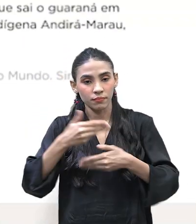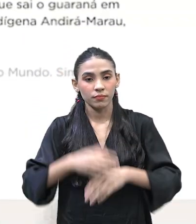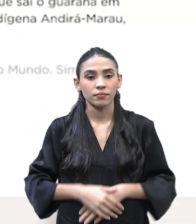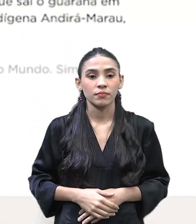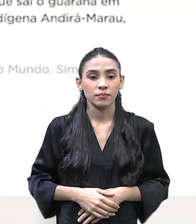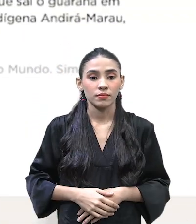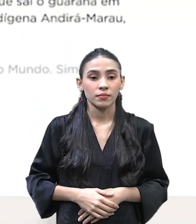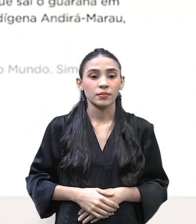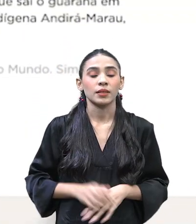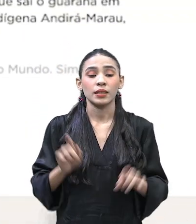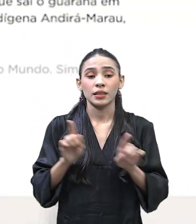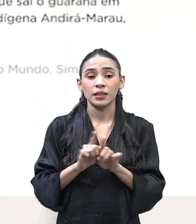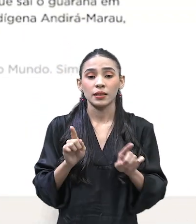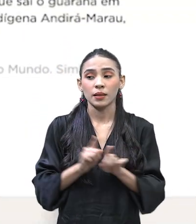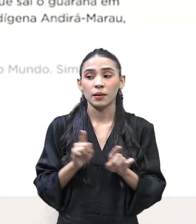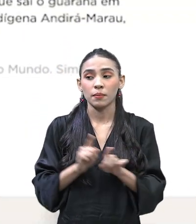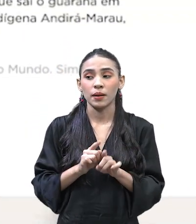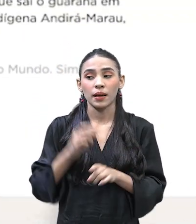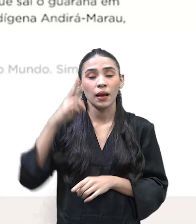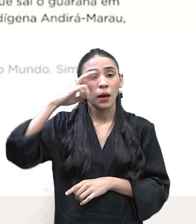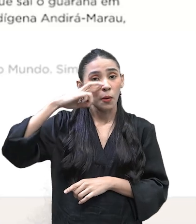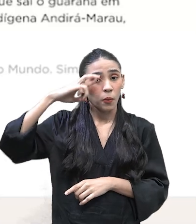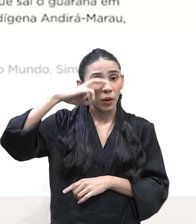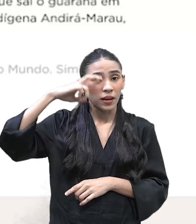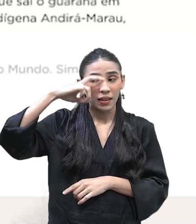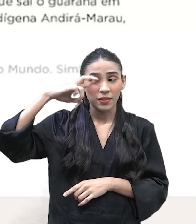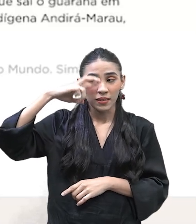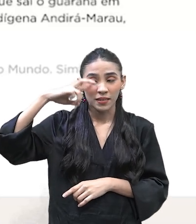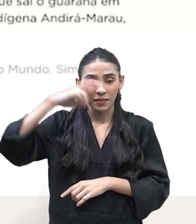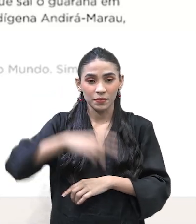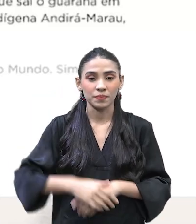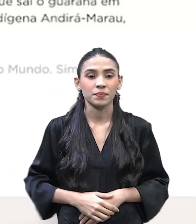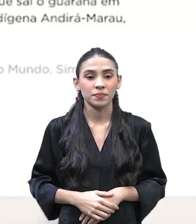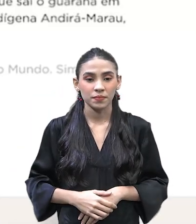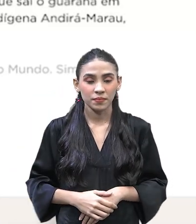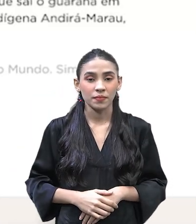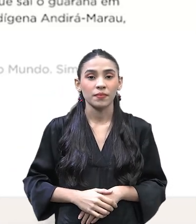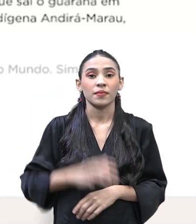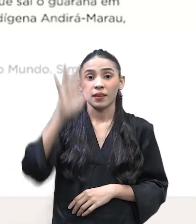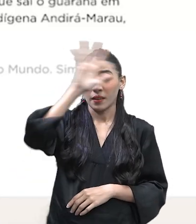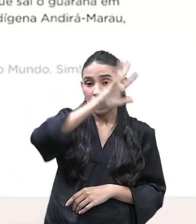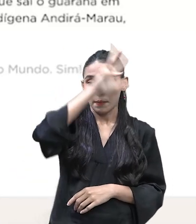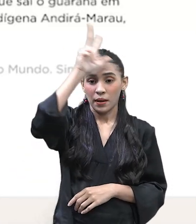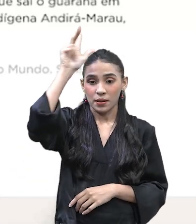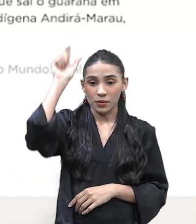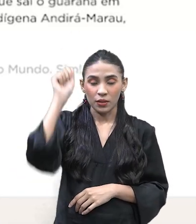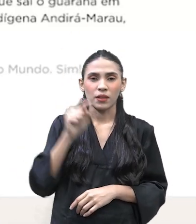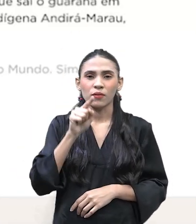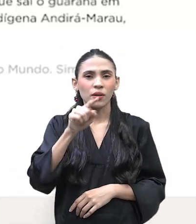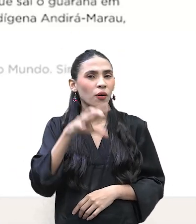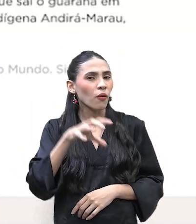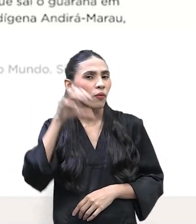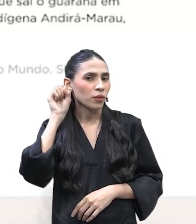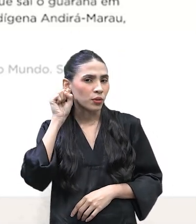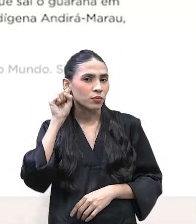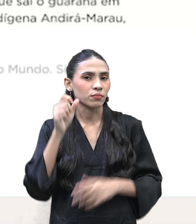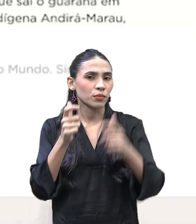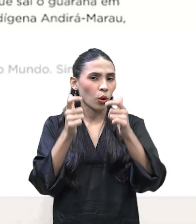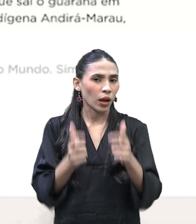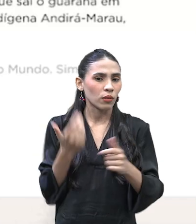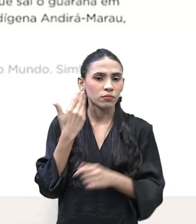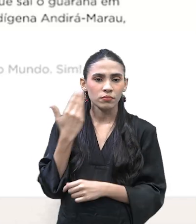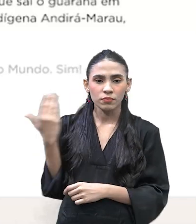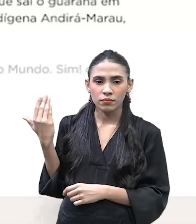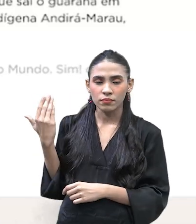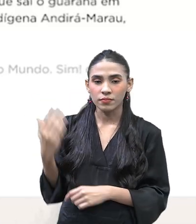sobre o nosso Guaraná vem da onde? De Maués. Maués, Amazonas. Você já ouviu falar deste lugar?